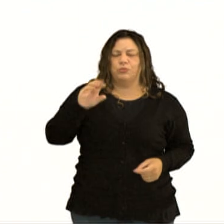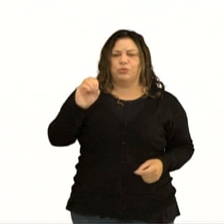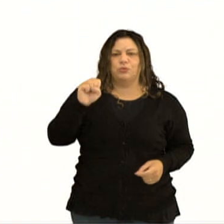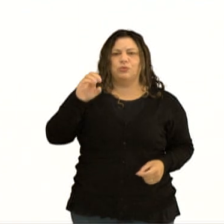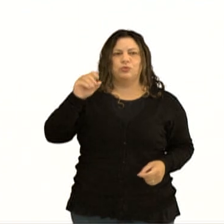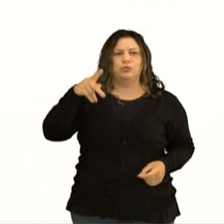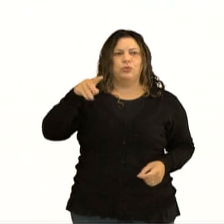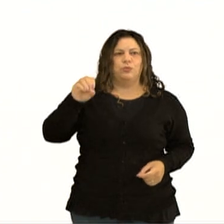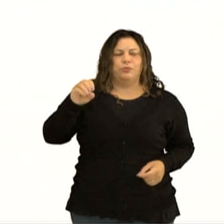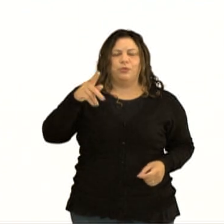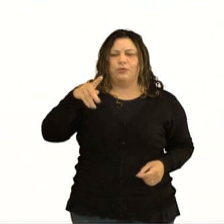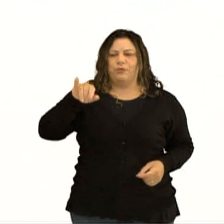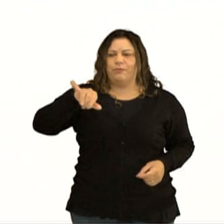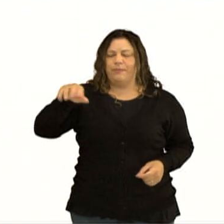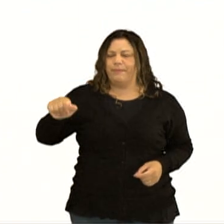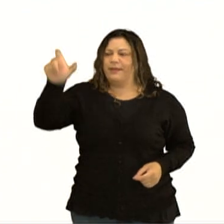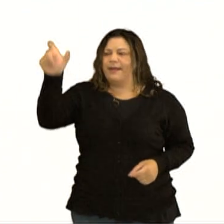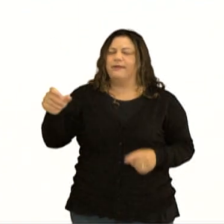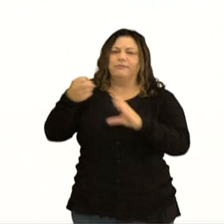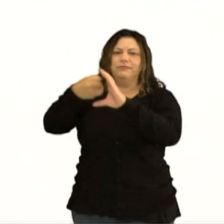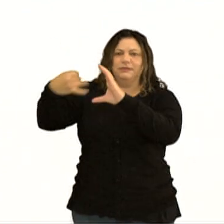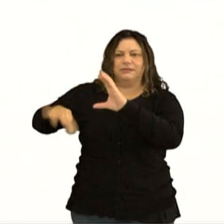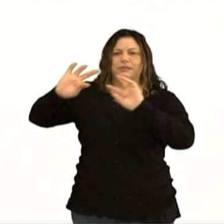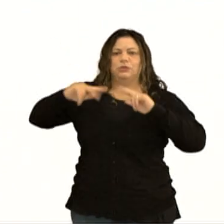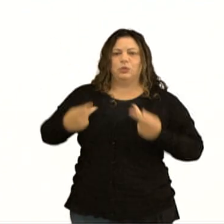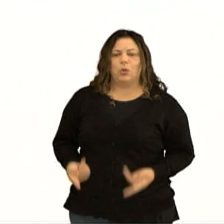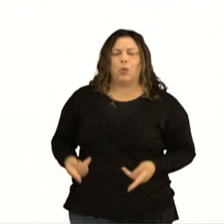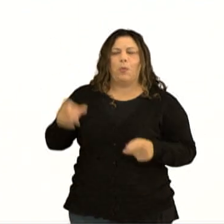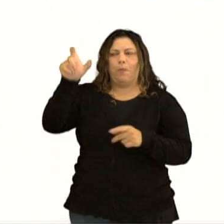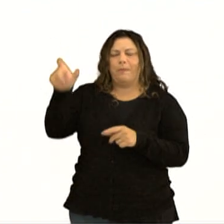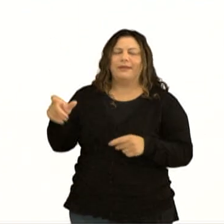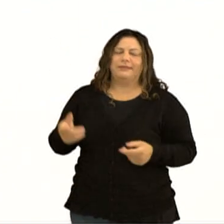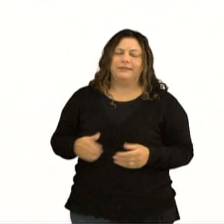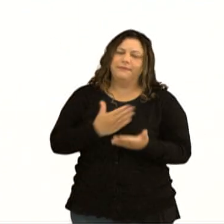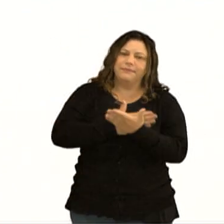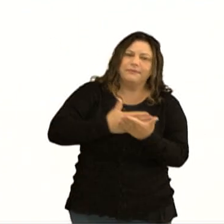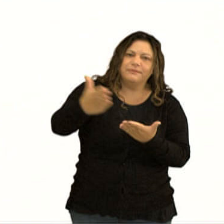se você preferir. Atribua uma característica humana. Pode começar.